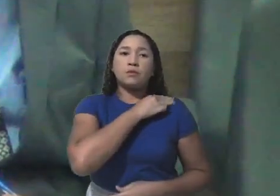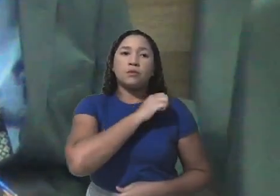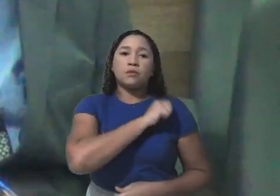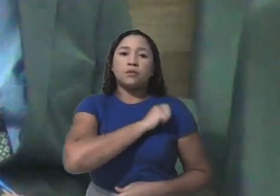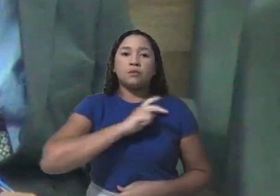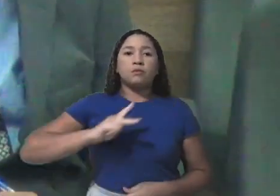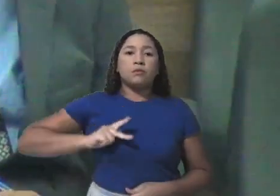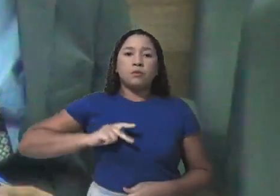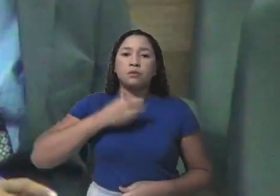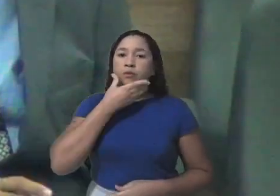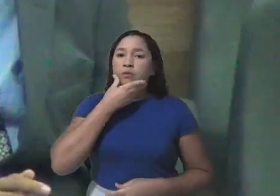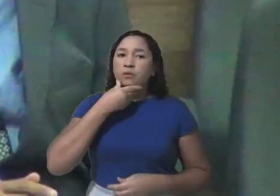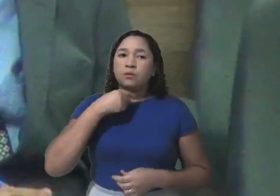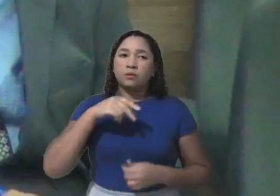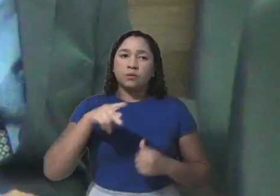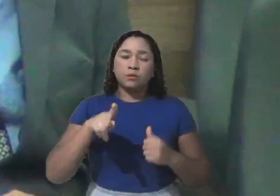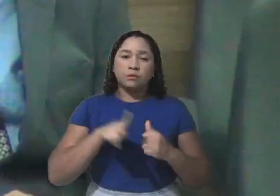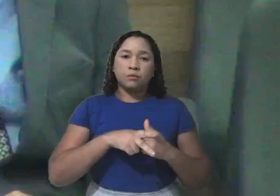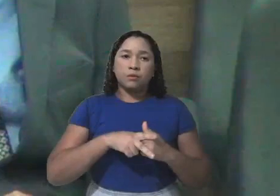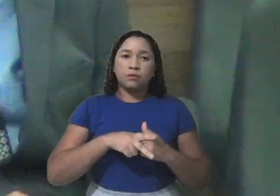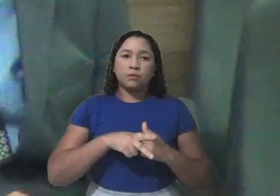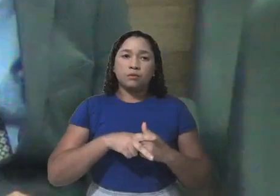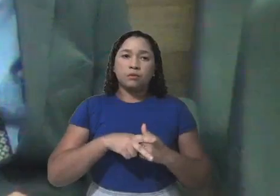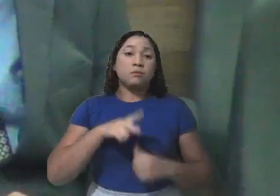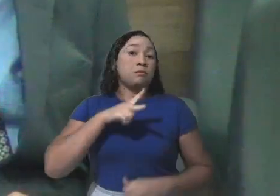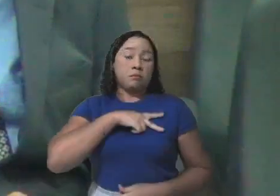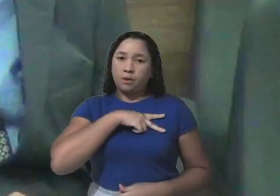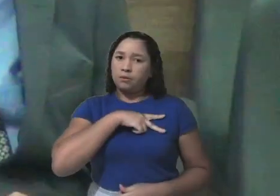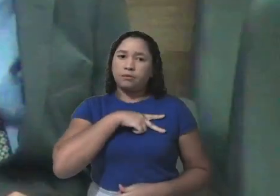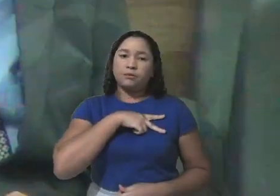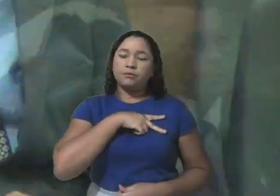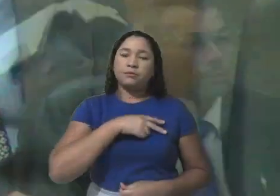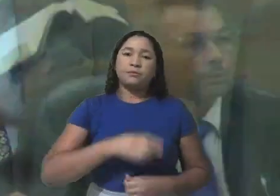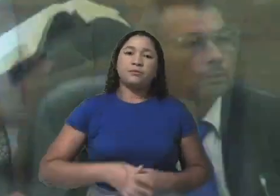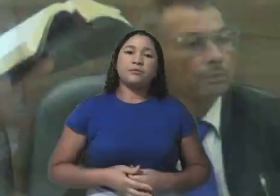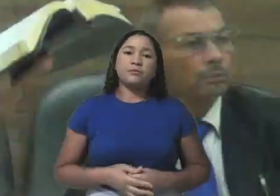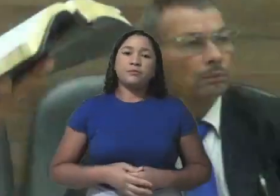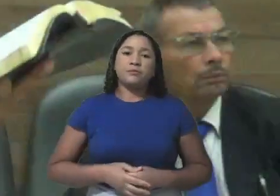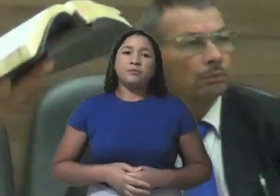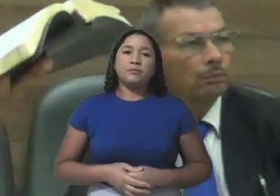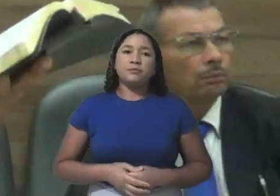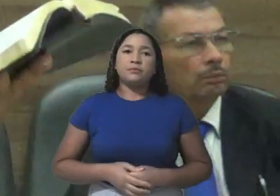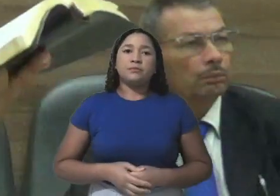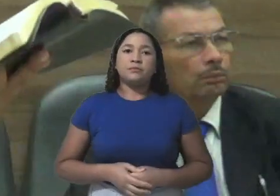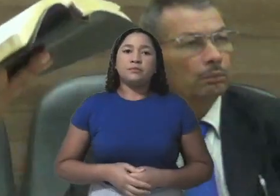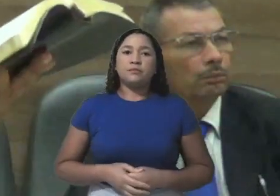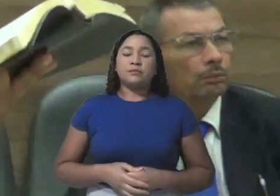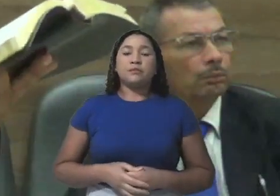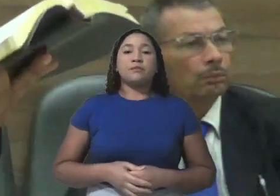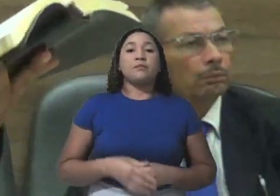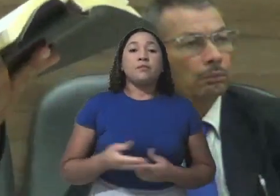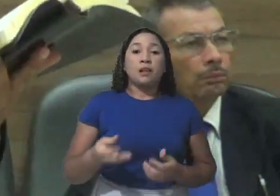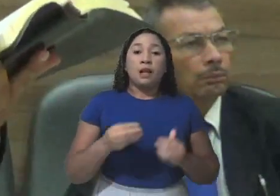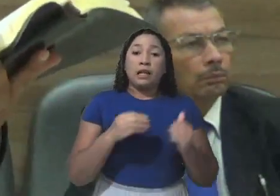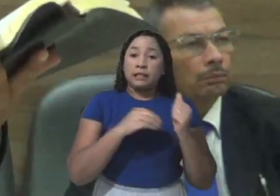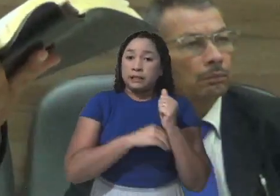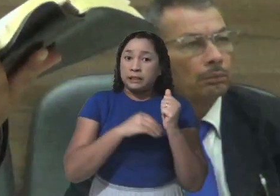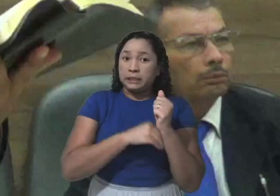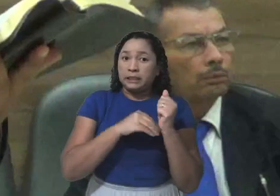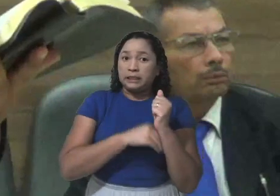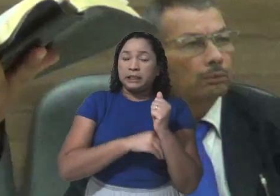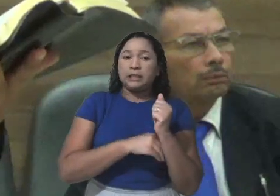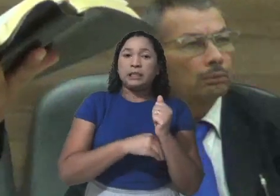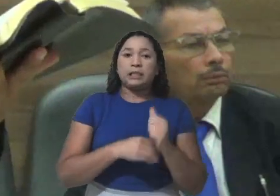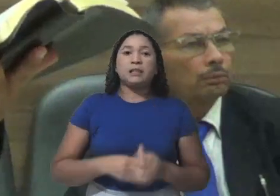E isso por causa dos falsos irmãos, que se tinham entremetido e secretamente entraram